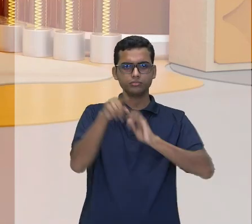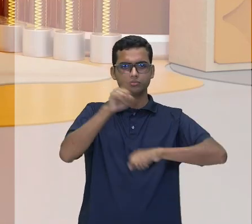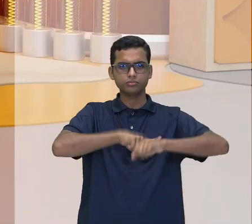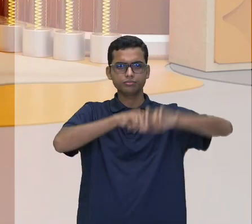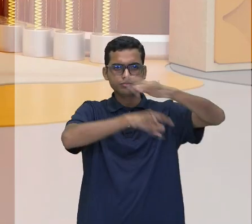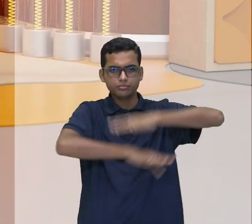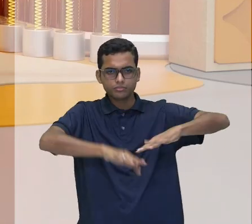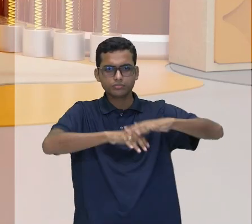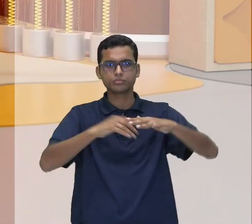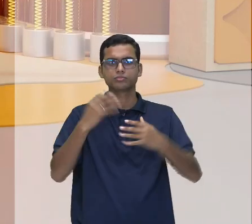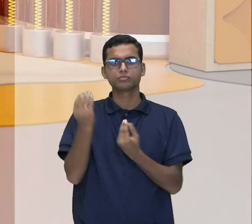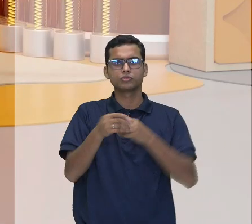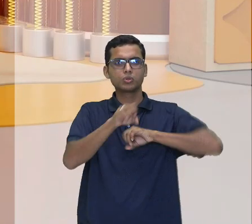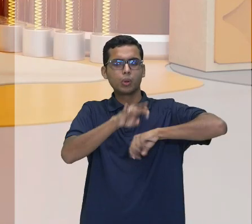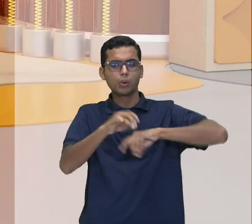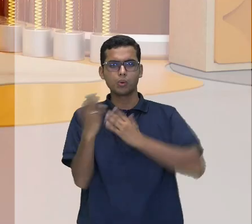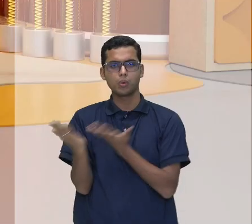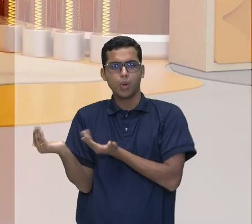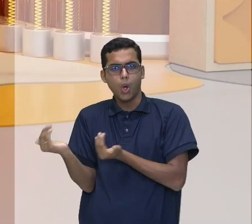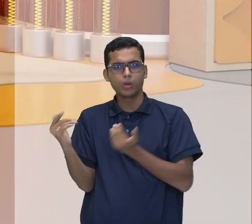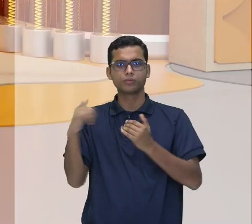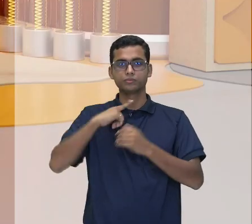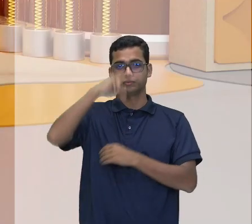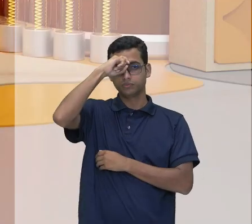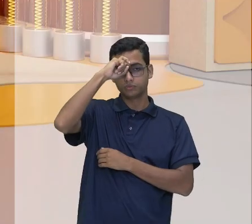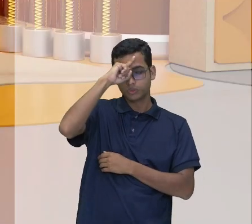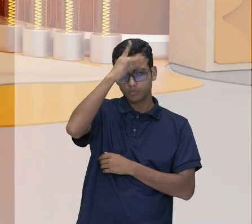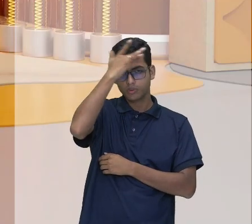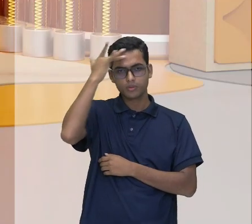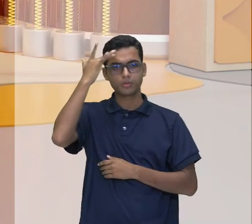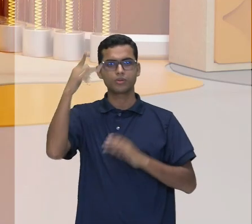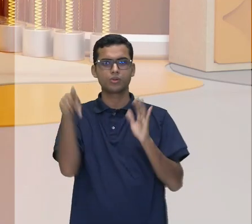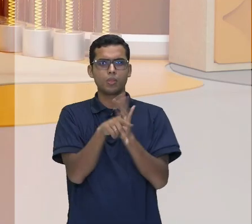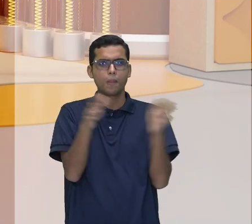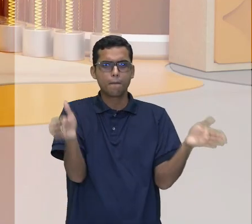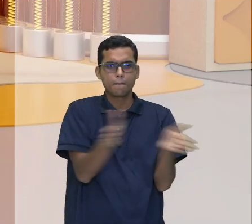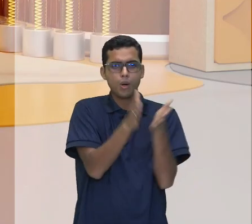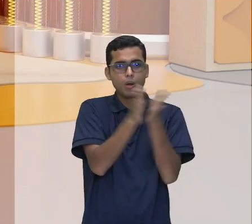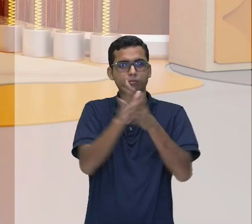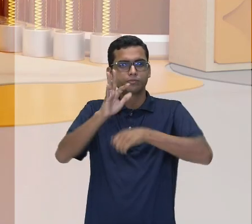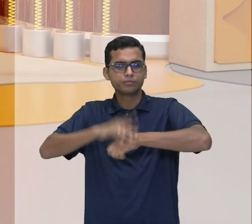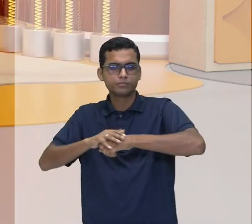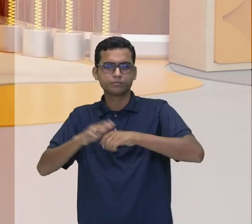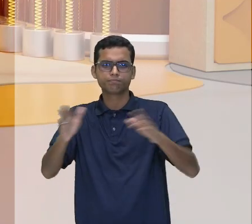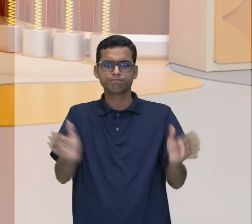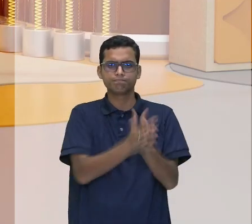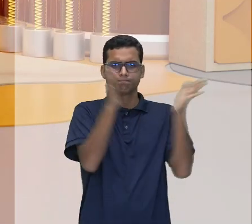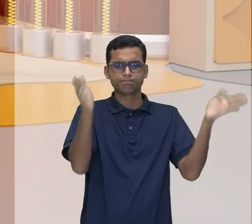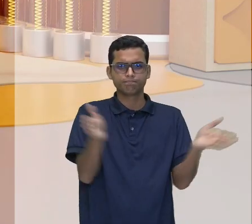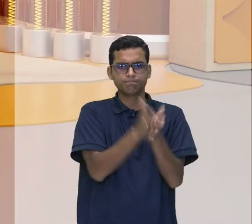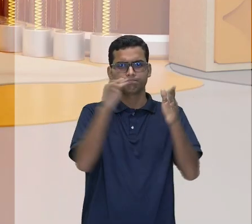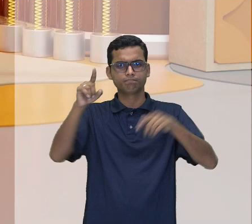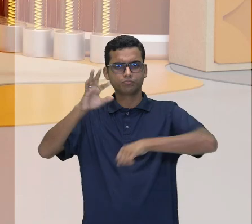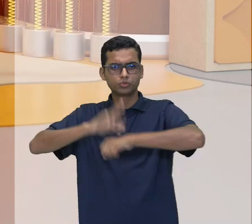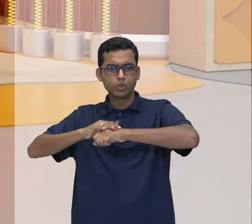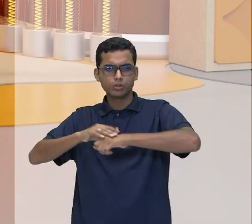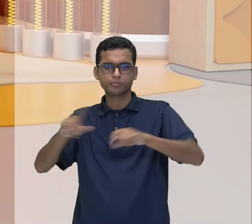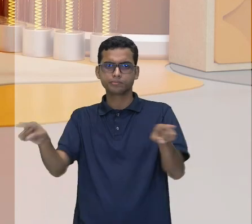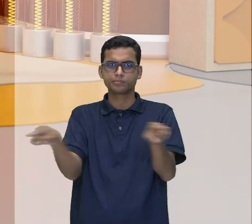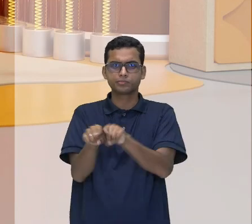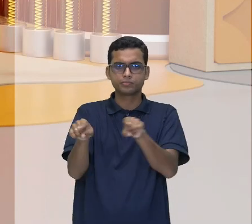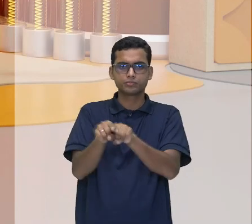pobres e doentes, além de guardar os livros sagrados e históricos, né? Eles faziam parte ali da elite intelectual